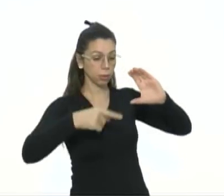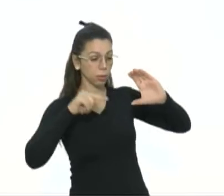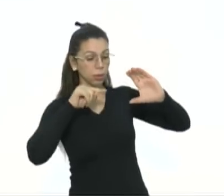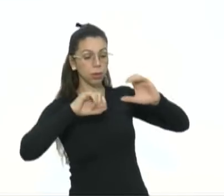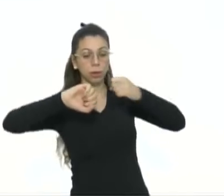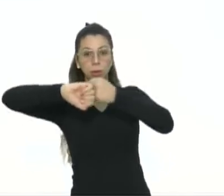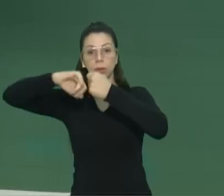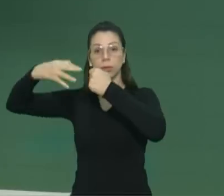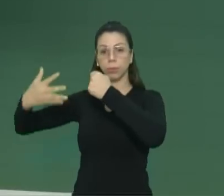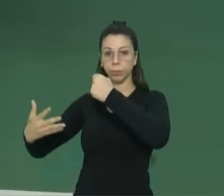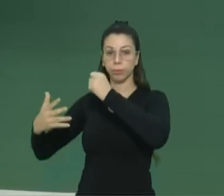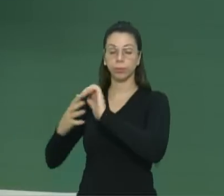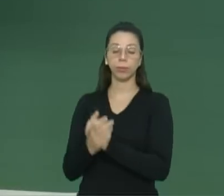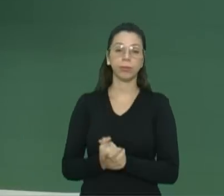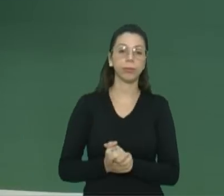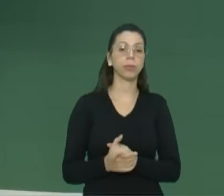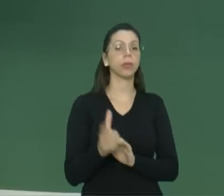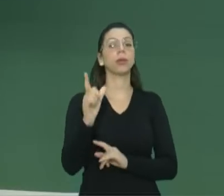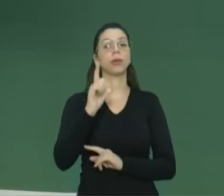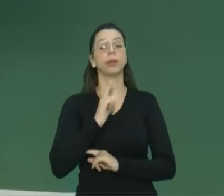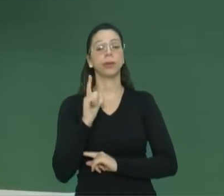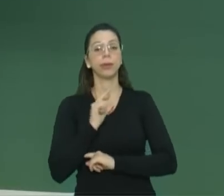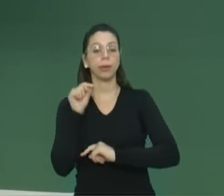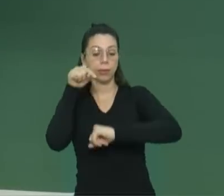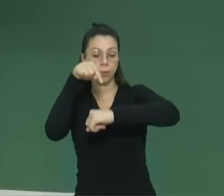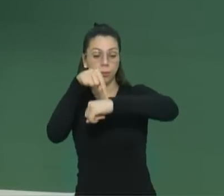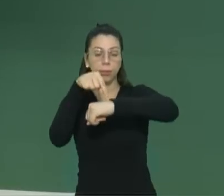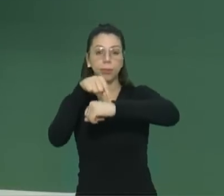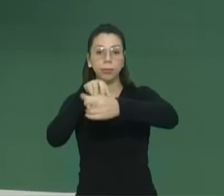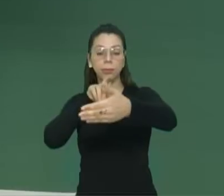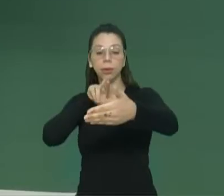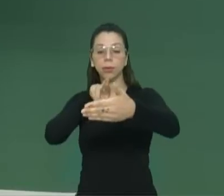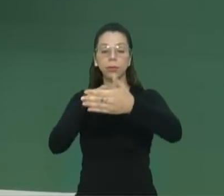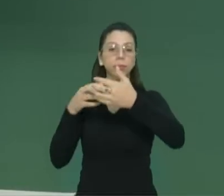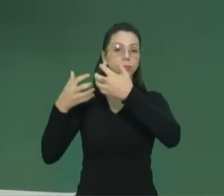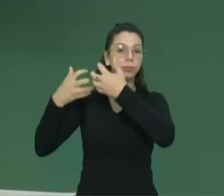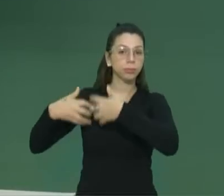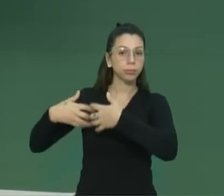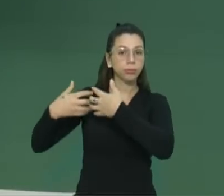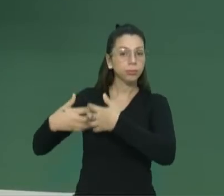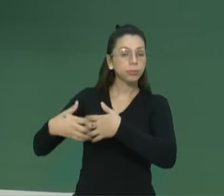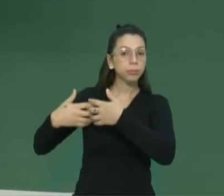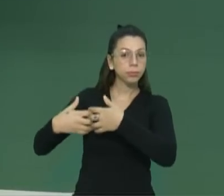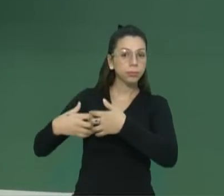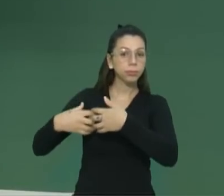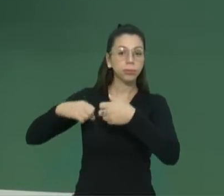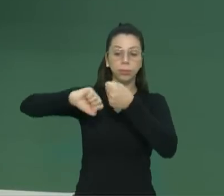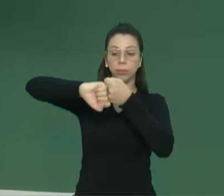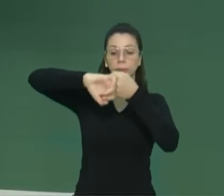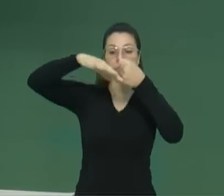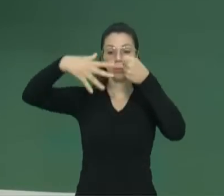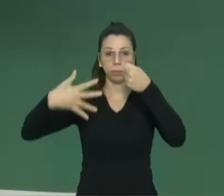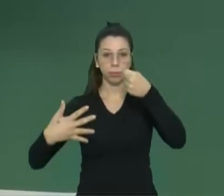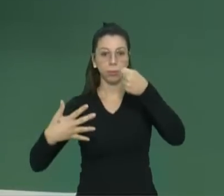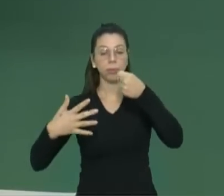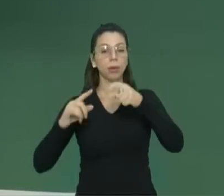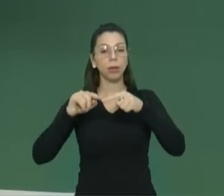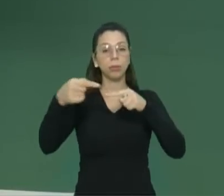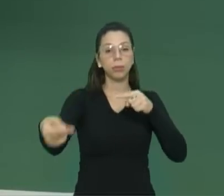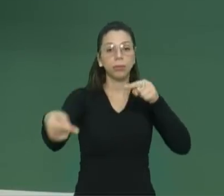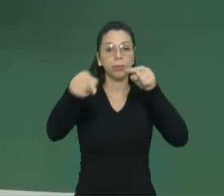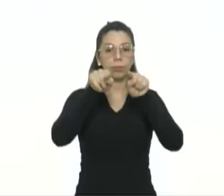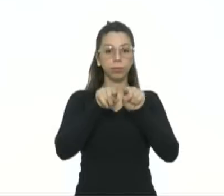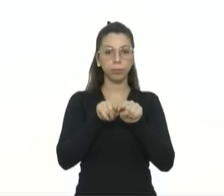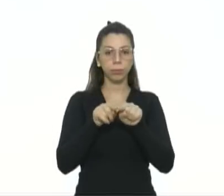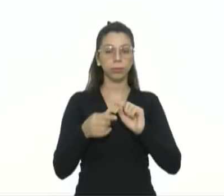democracia. Então, você terá aí alguns minutos para refletir sobre a democracia. Daqui a pouco